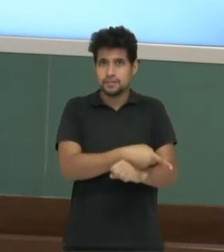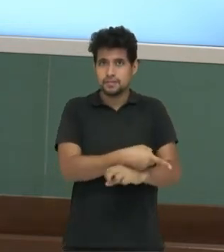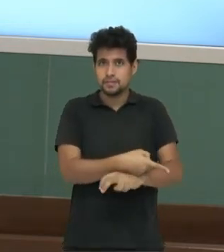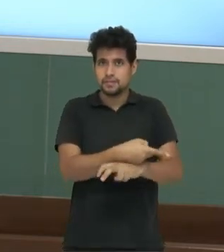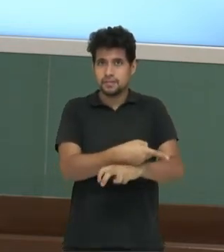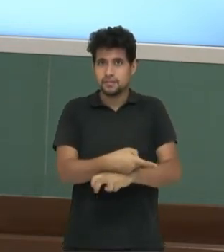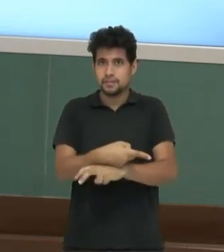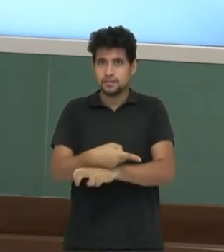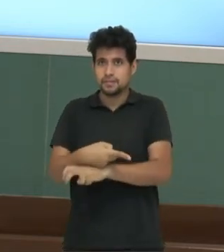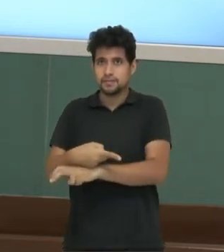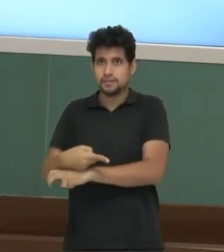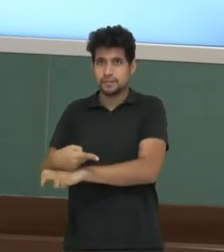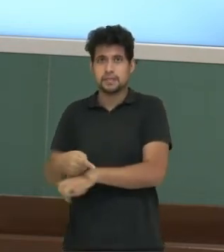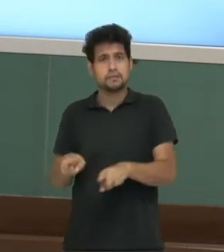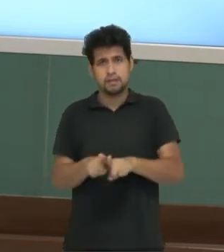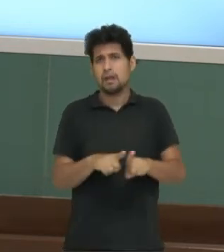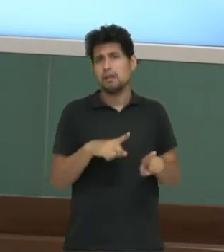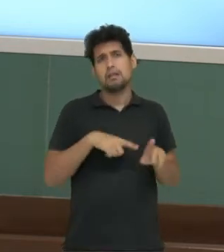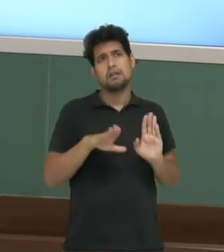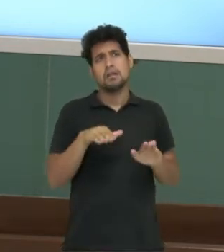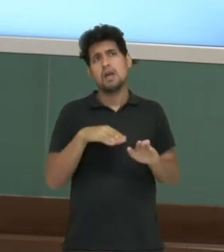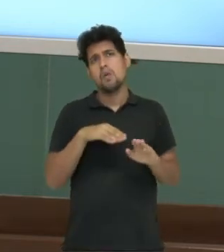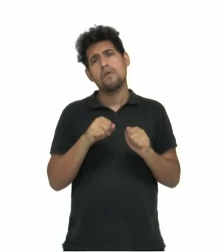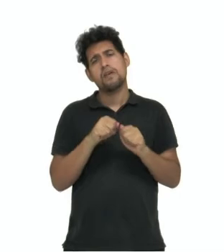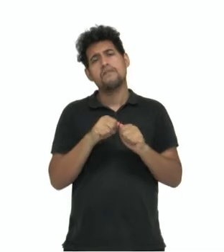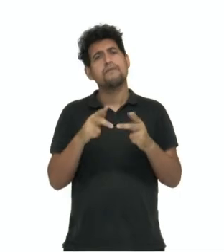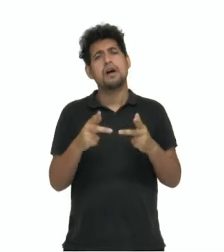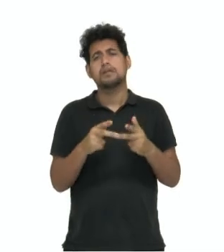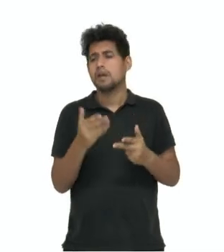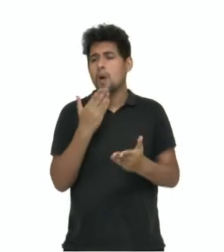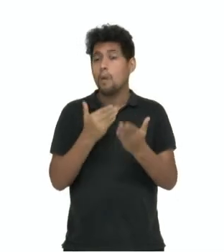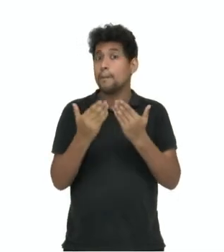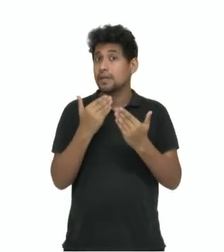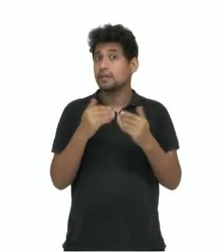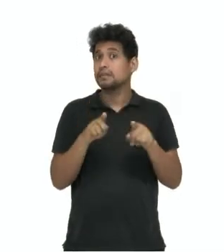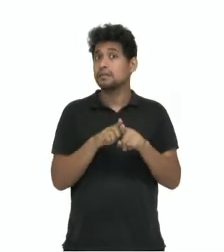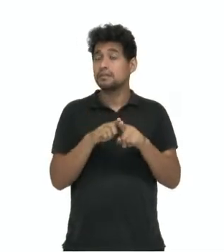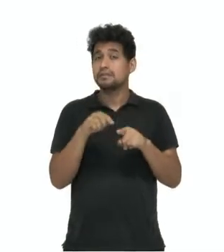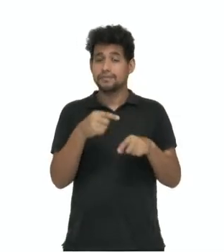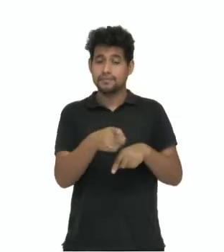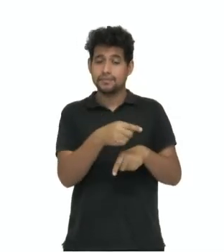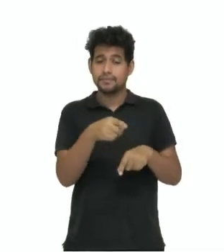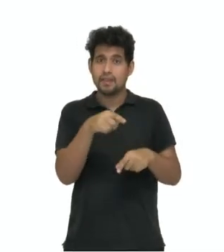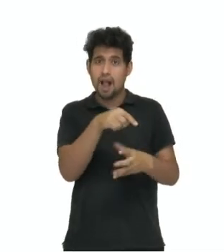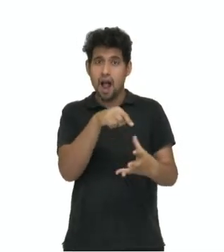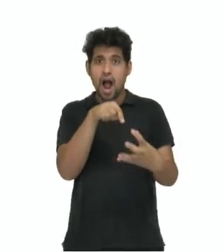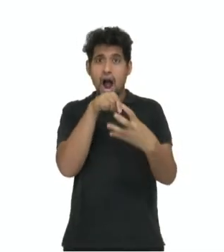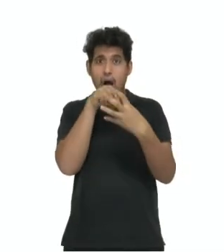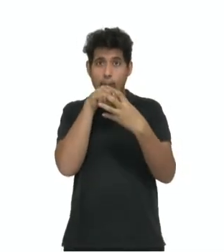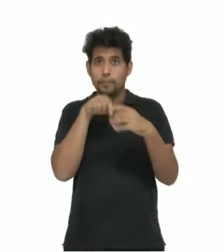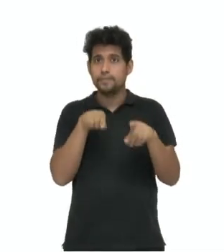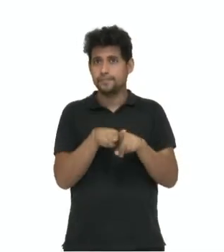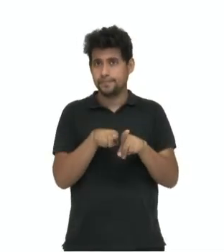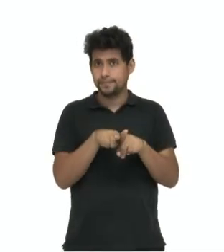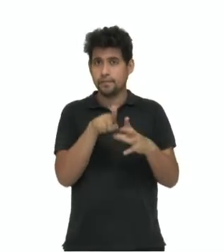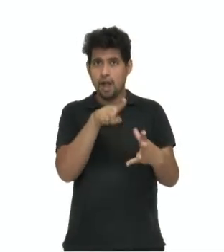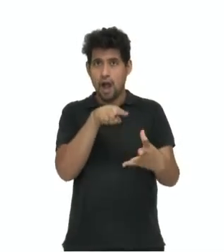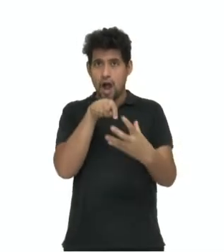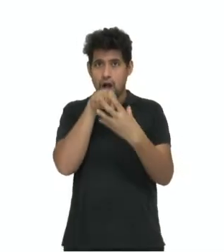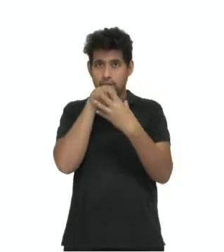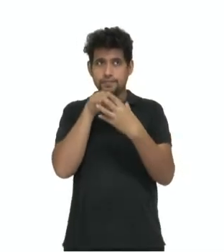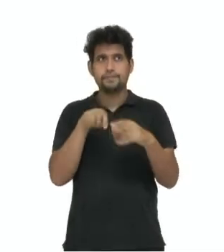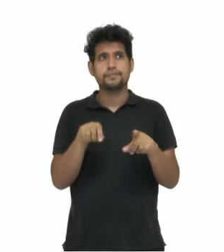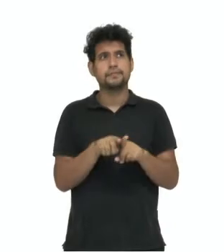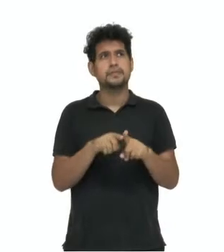protegê-los, né? Tem aqueles que fazem a alimentação desses girinos, então vão auxiliá-los nessa alimentação.